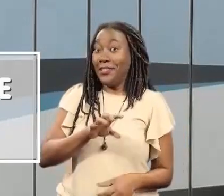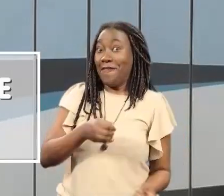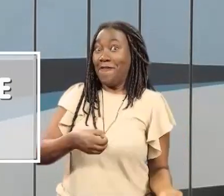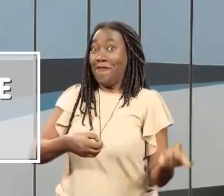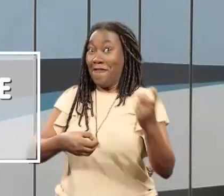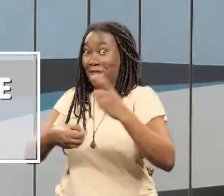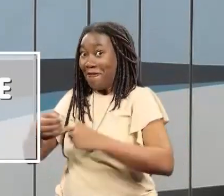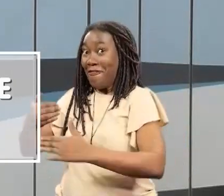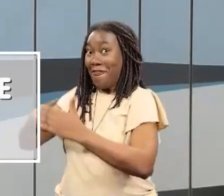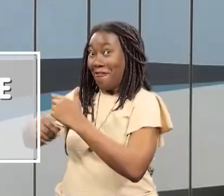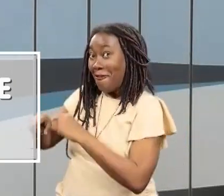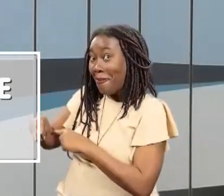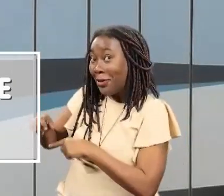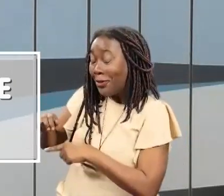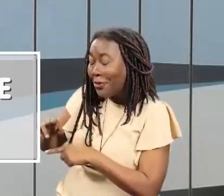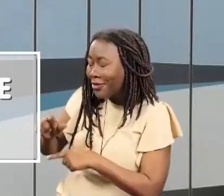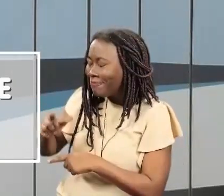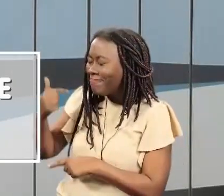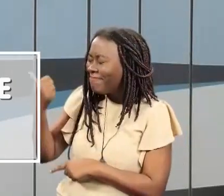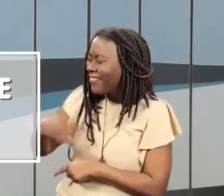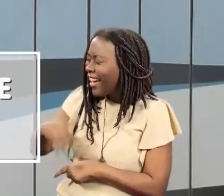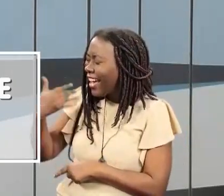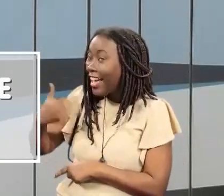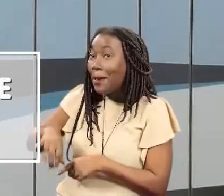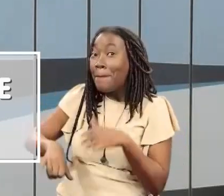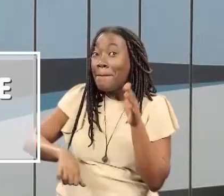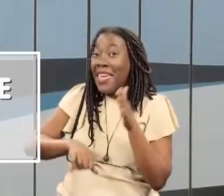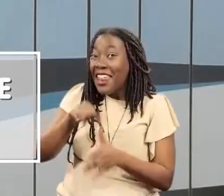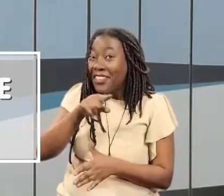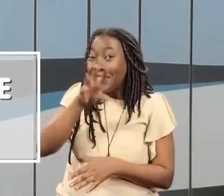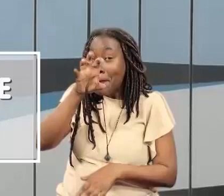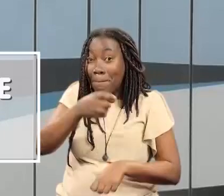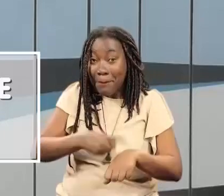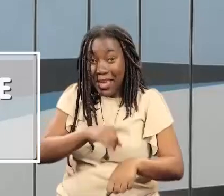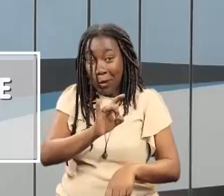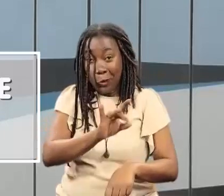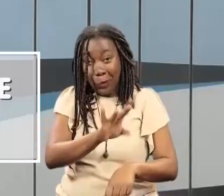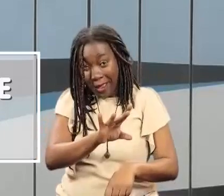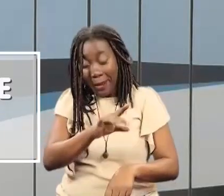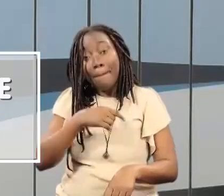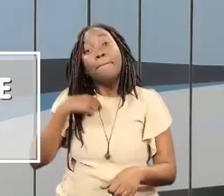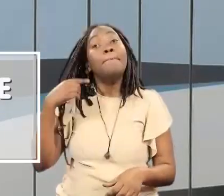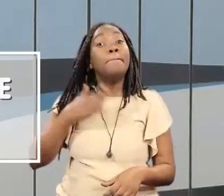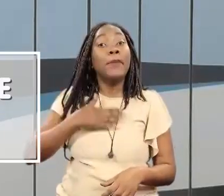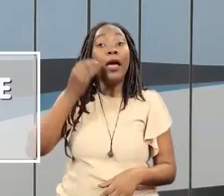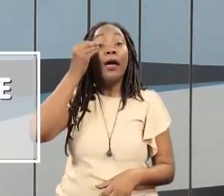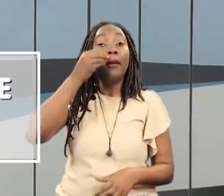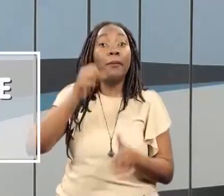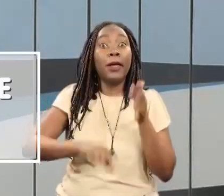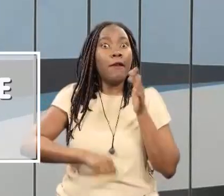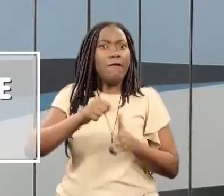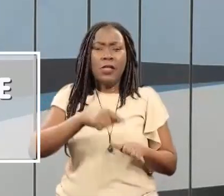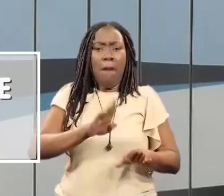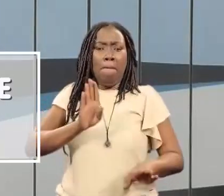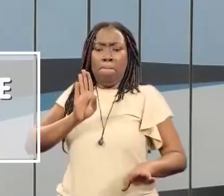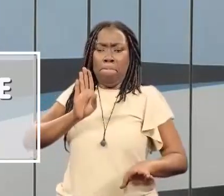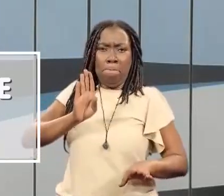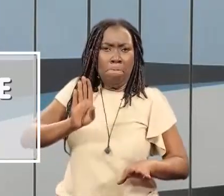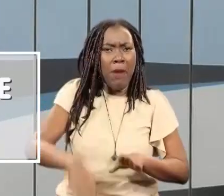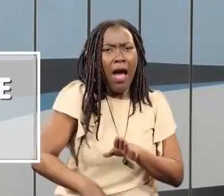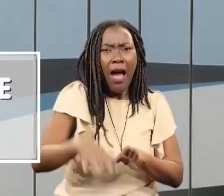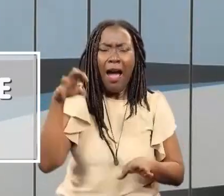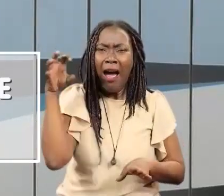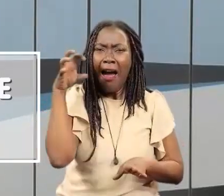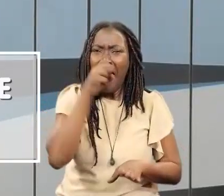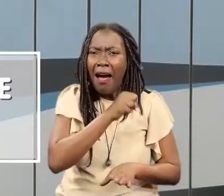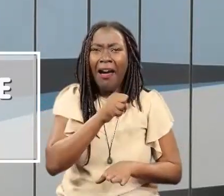cara. Primeira vez que você pega um automático, a minha primeira vez pegando um carro automático, eu pisava com tudo no freio, porque o pé esquerdo